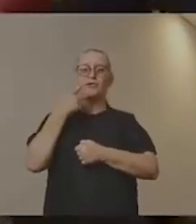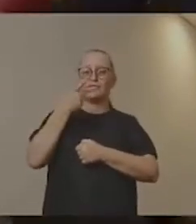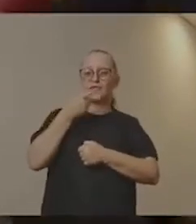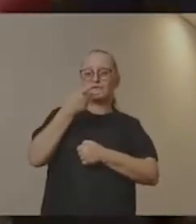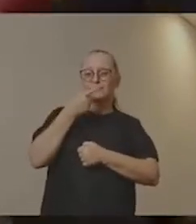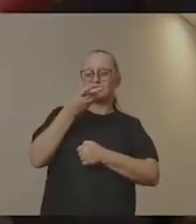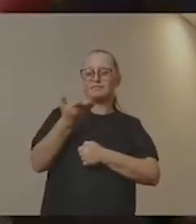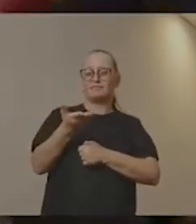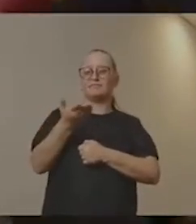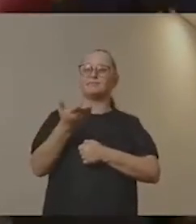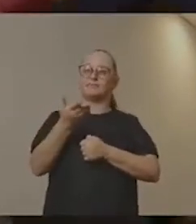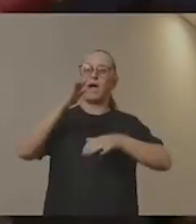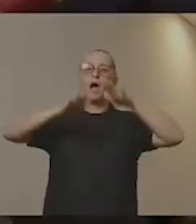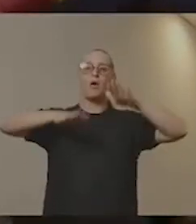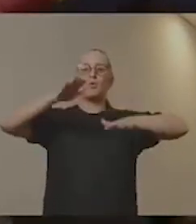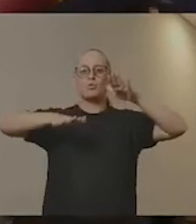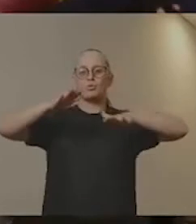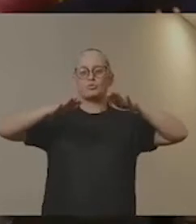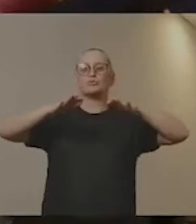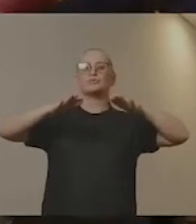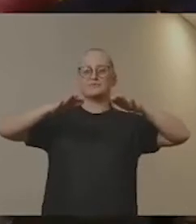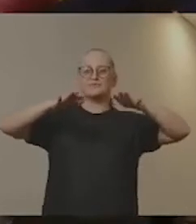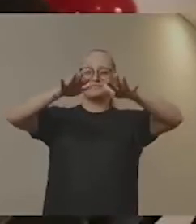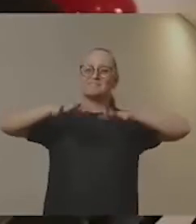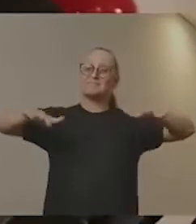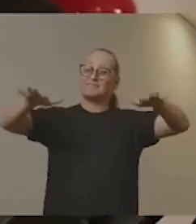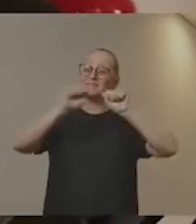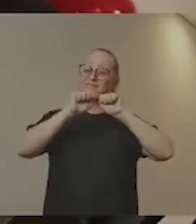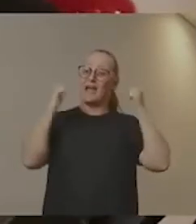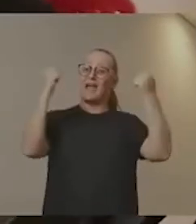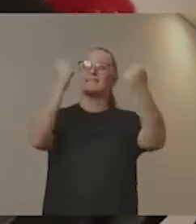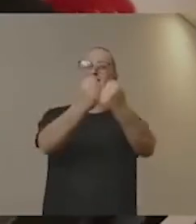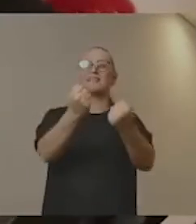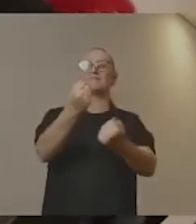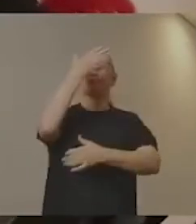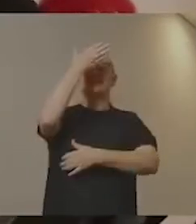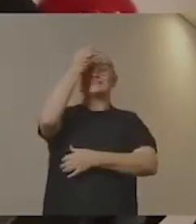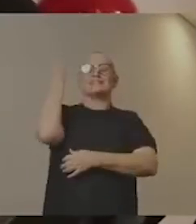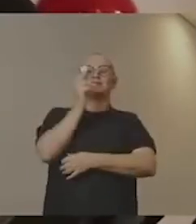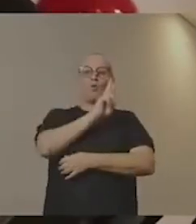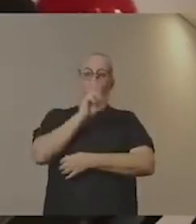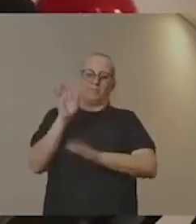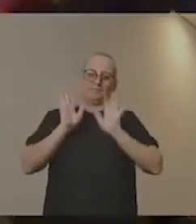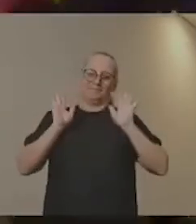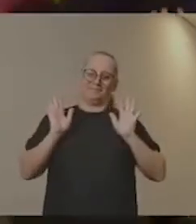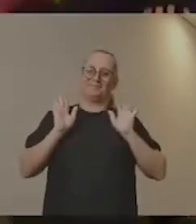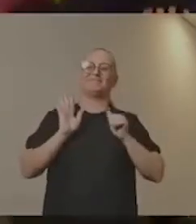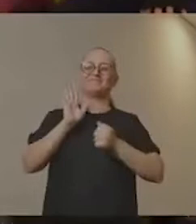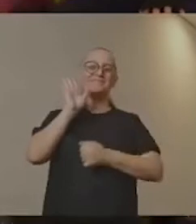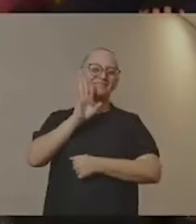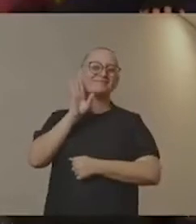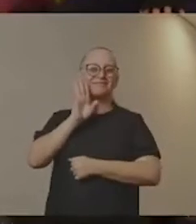alguns lugares, a gente chama de assembleia de classe. É, assembleia, eu isso. Esqueci o nome. Legal, legal. Mas, então, a minha pergunta